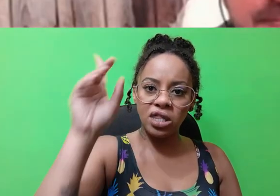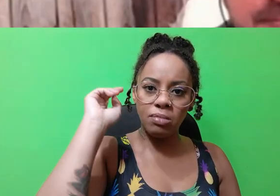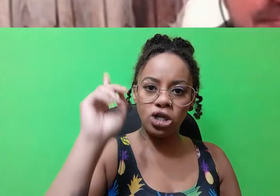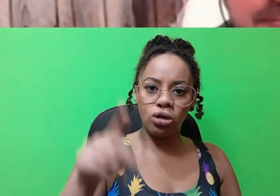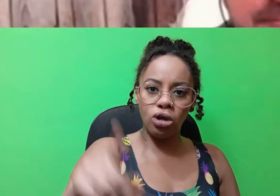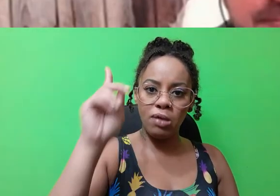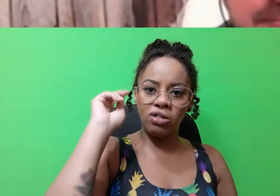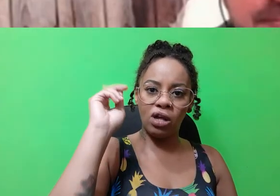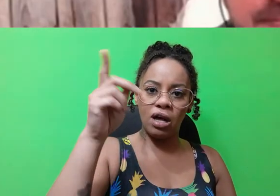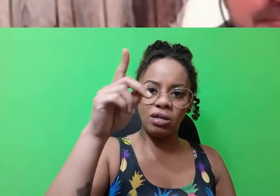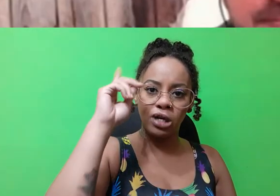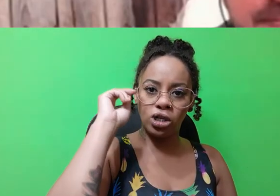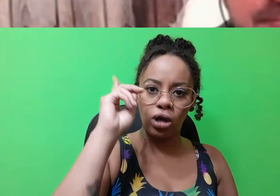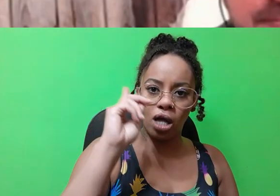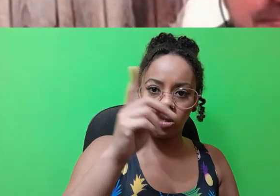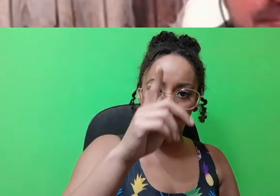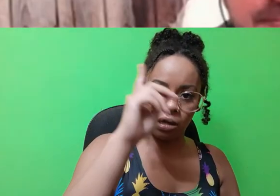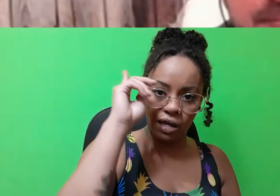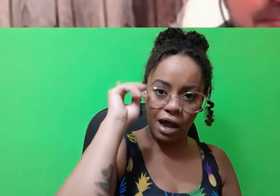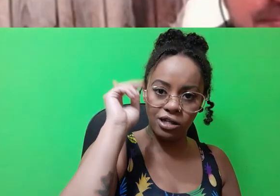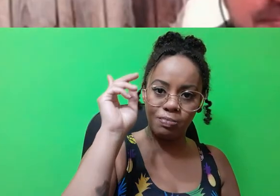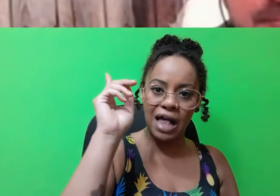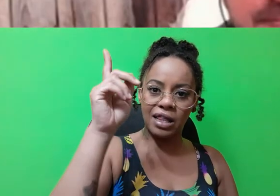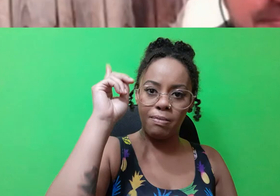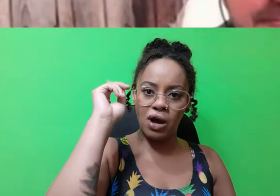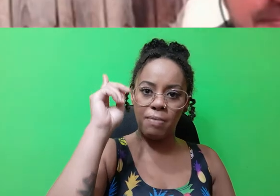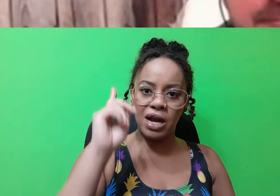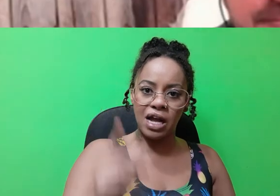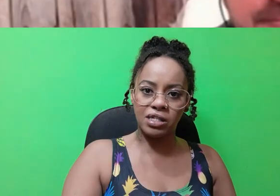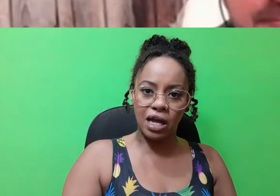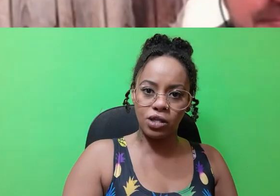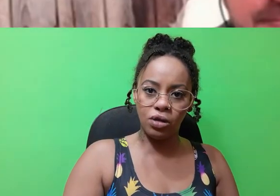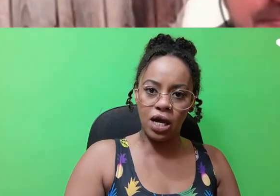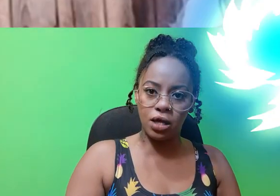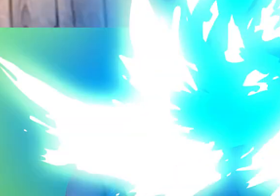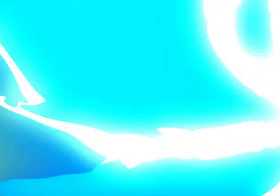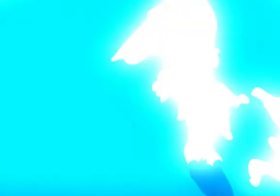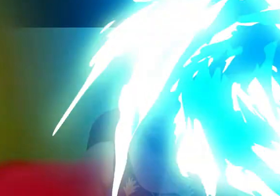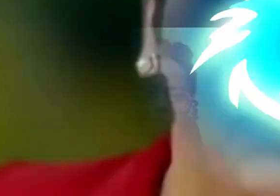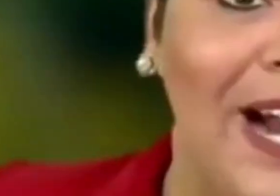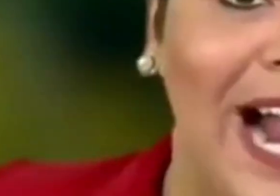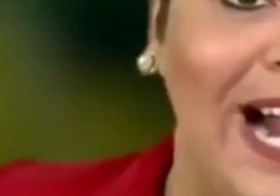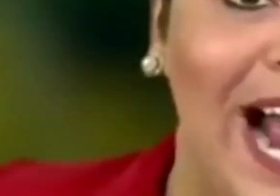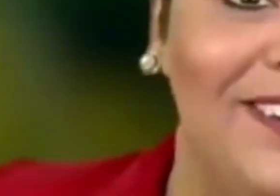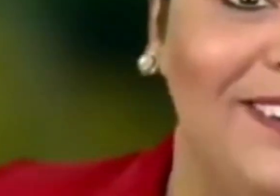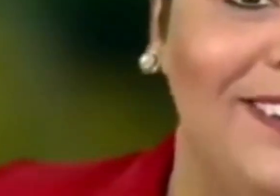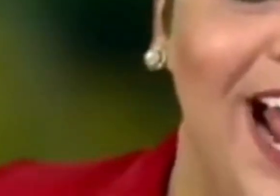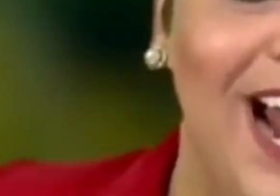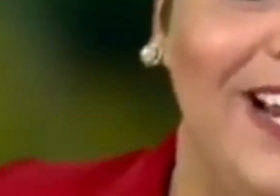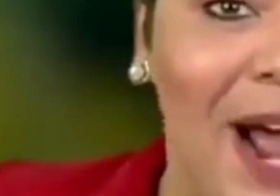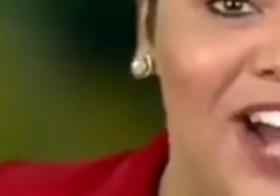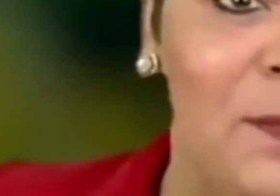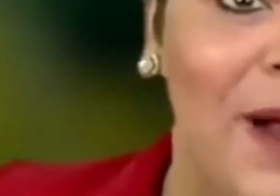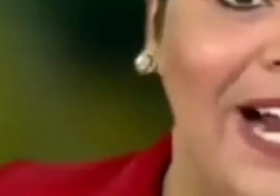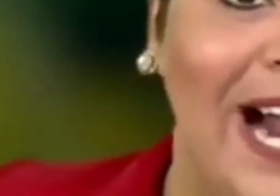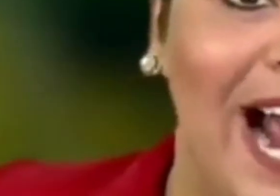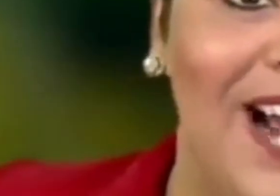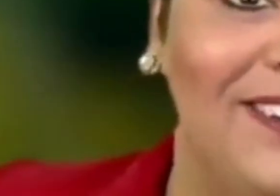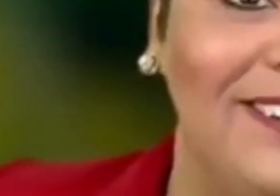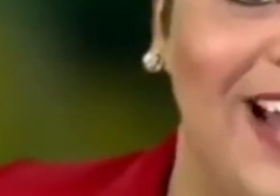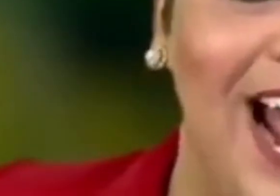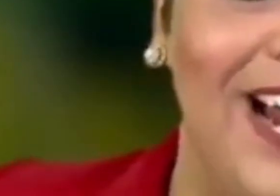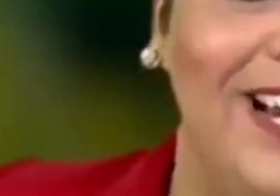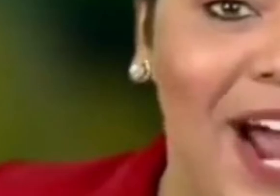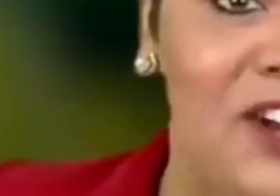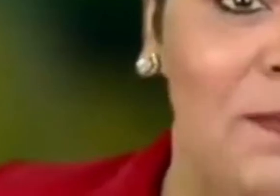Deus é acima de tudo, meus filhos é acima de todos. Deus, Pátria, Amor e Liberdade dos Estados Unidos. Pede pra cagar e sai! Pede pra